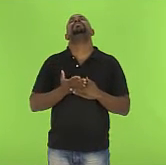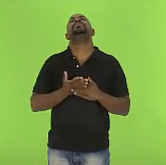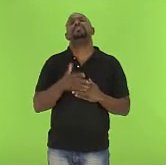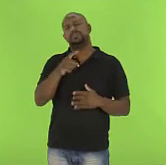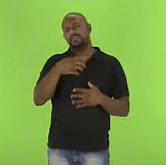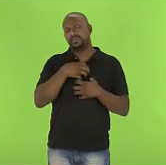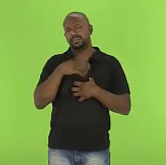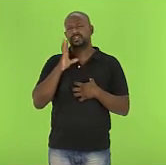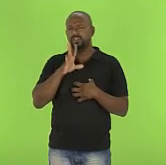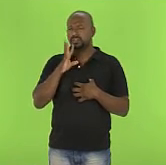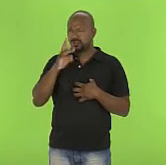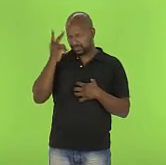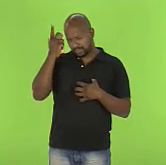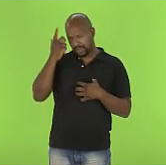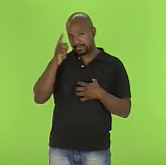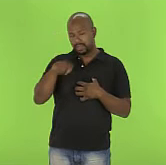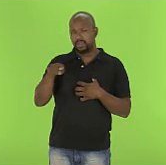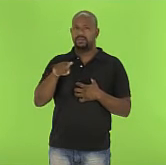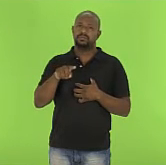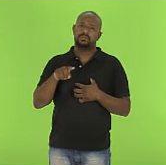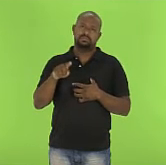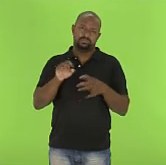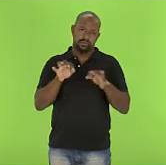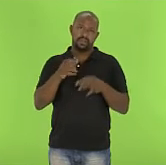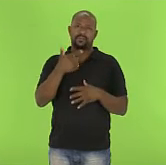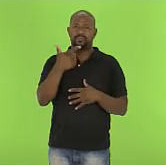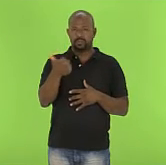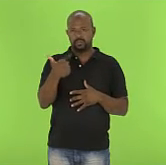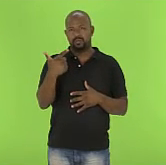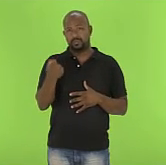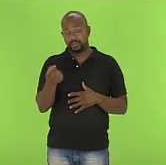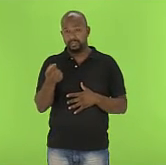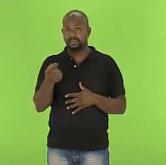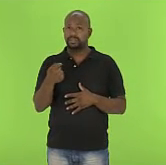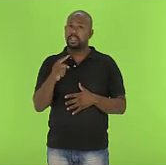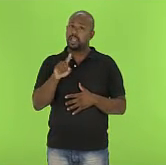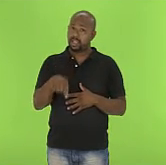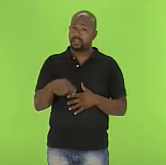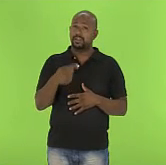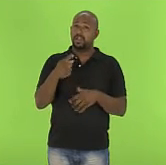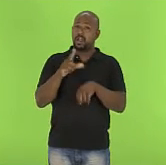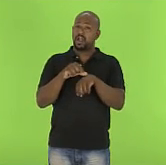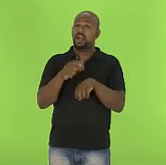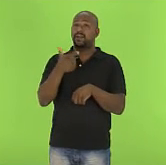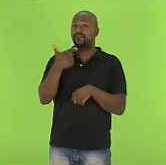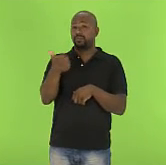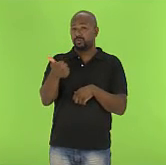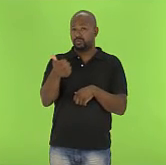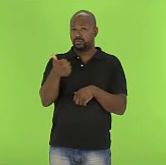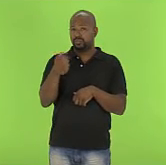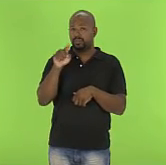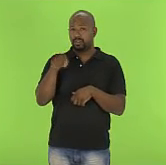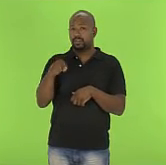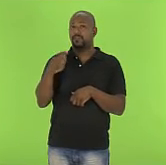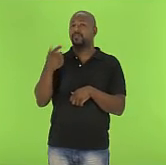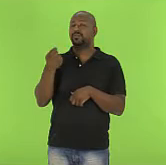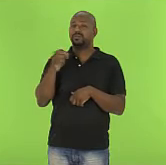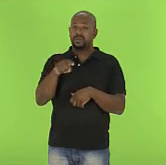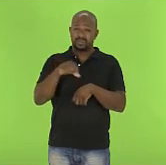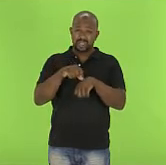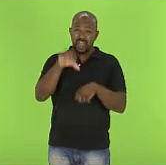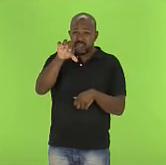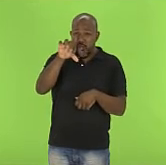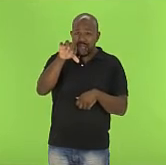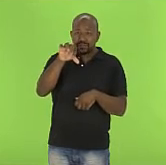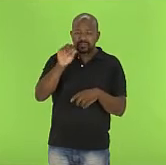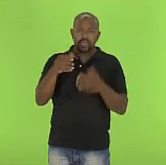E acho que vocês vão se divertir amanhã com 2120, às 21h20. Chega um pouquinho antes. Quando